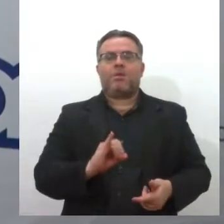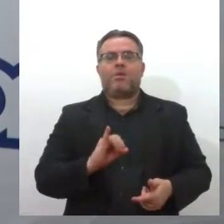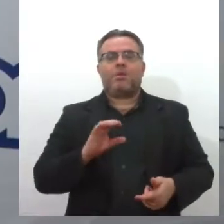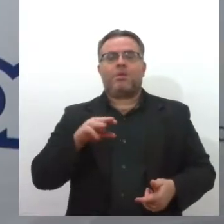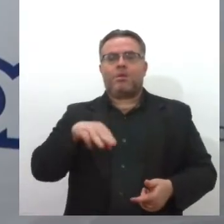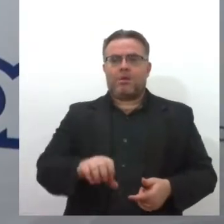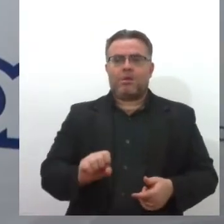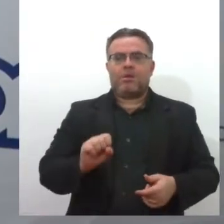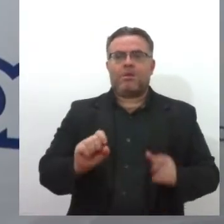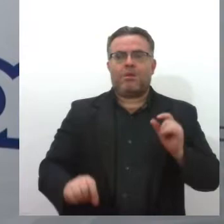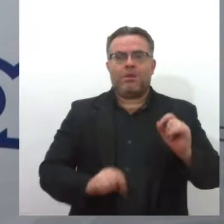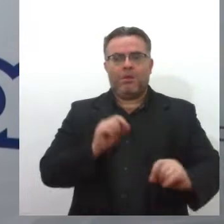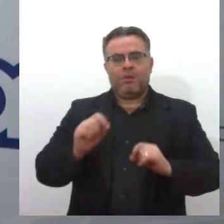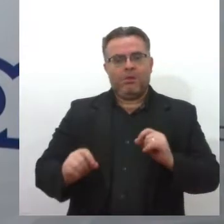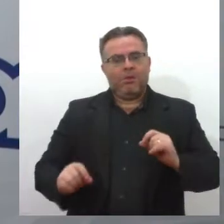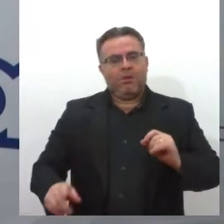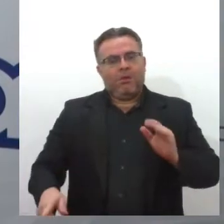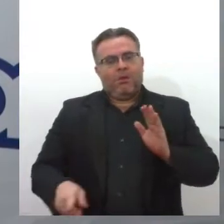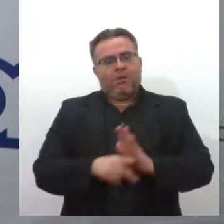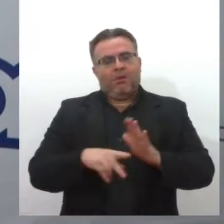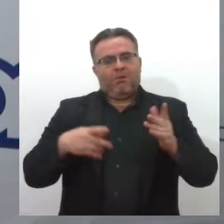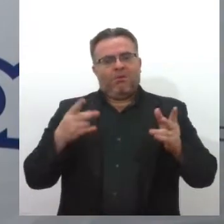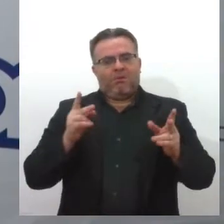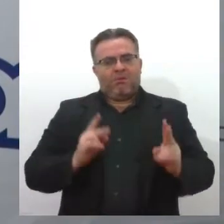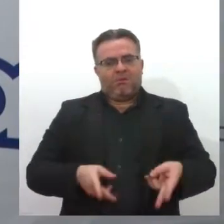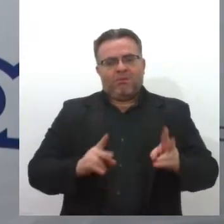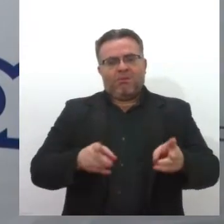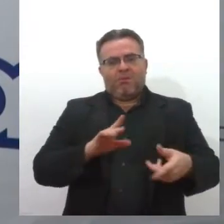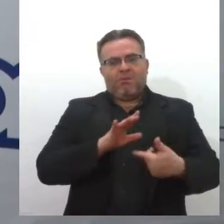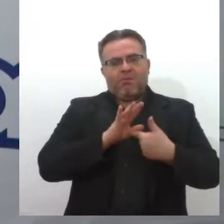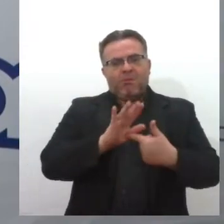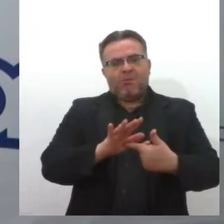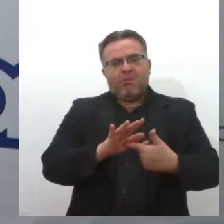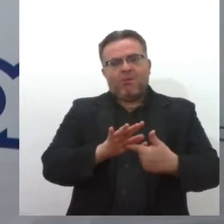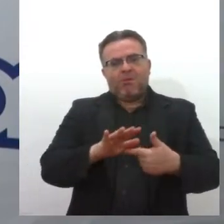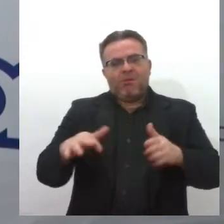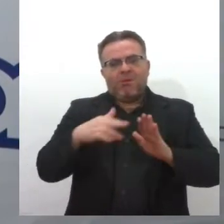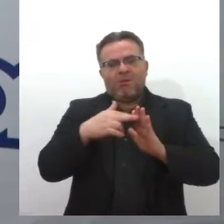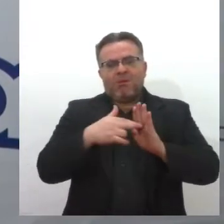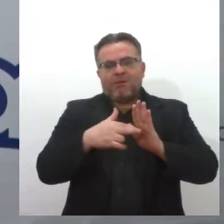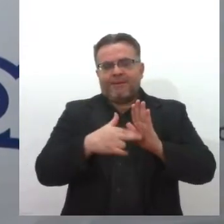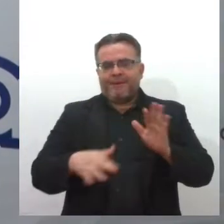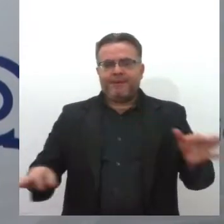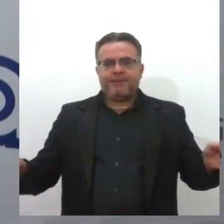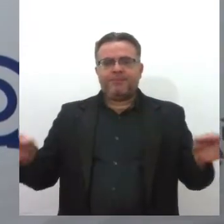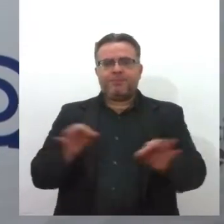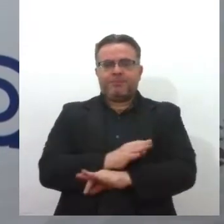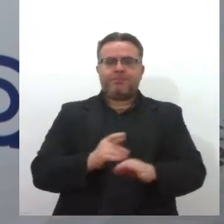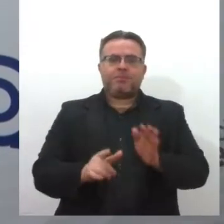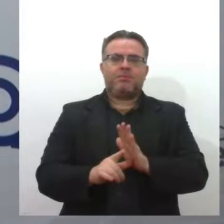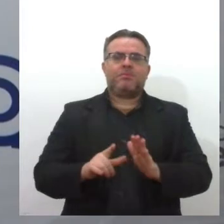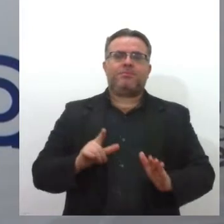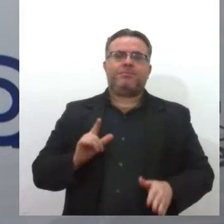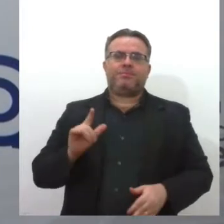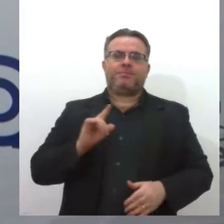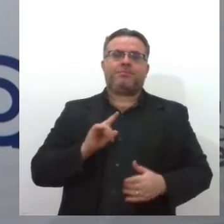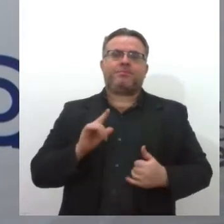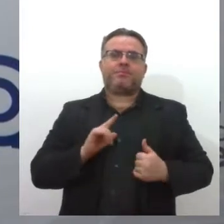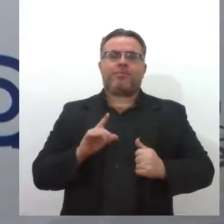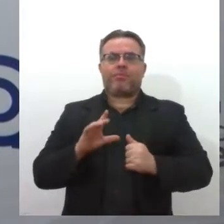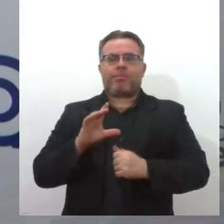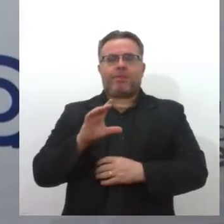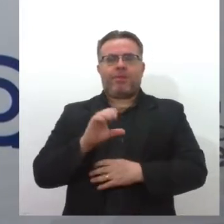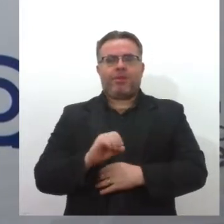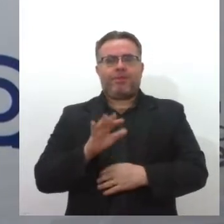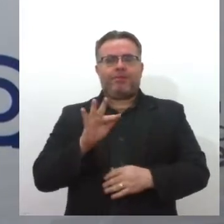Circulação de Mercadoria, ele traz para a norma um convênio que já havia no CONAI, no CONFAZ.